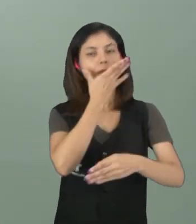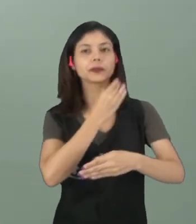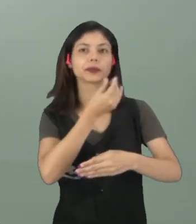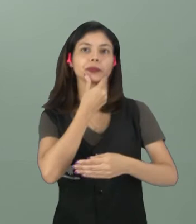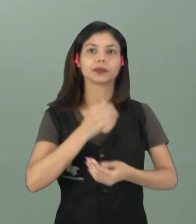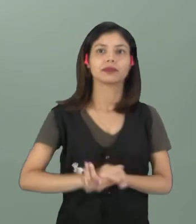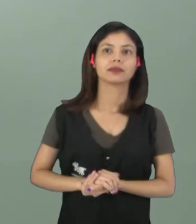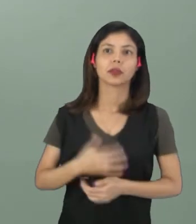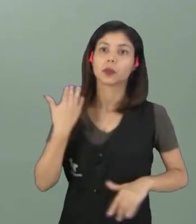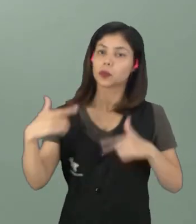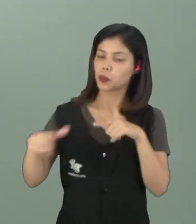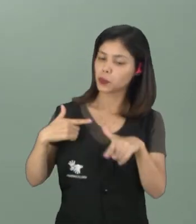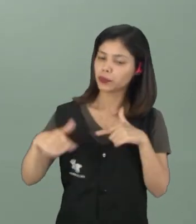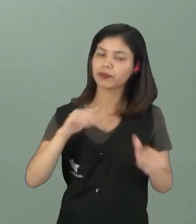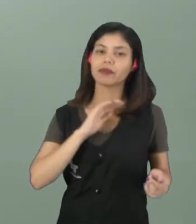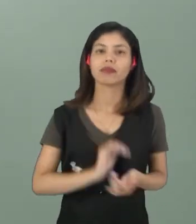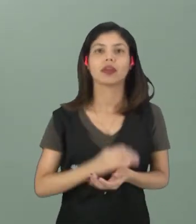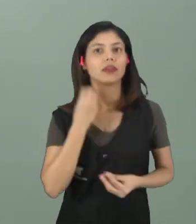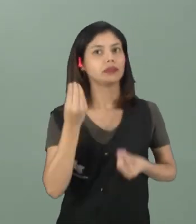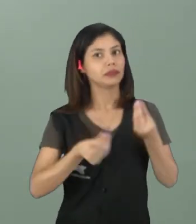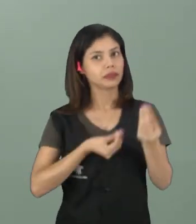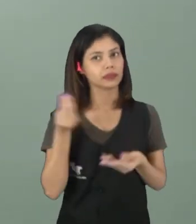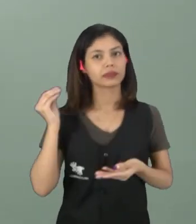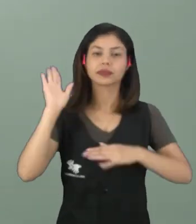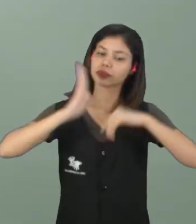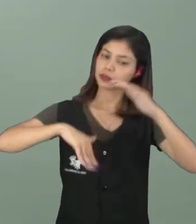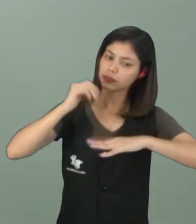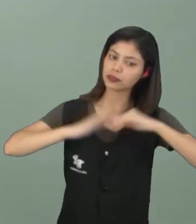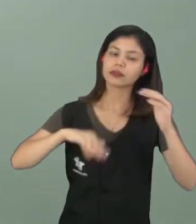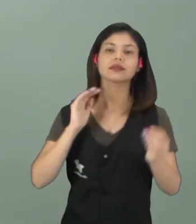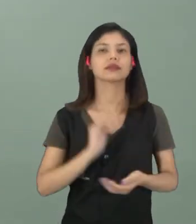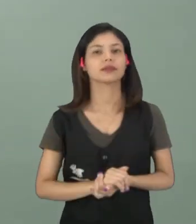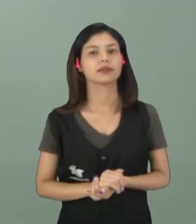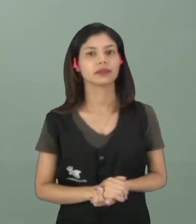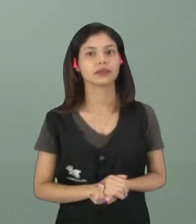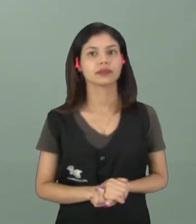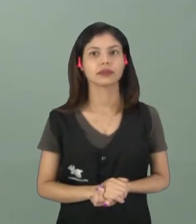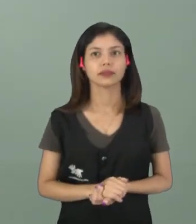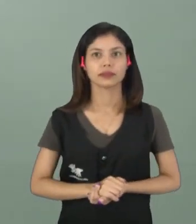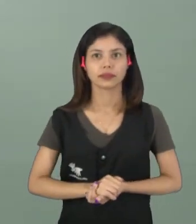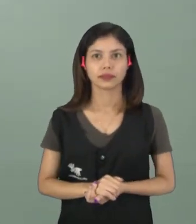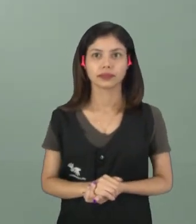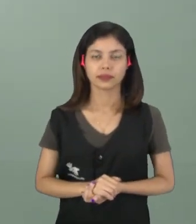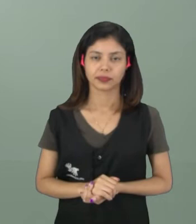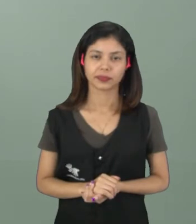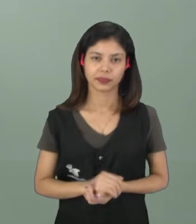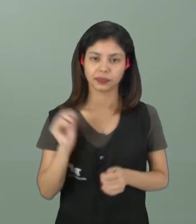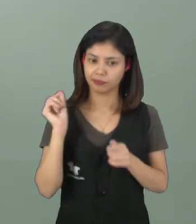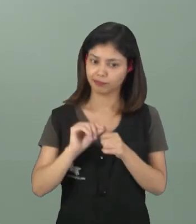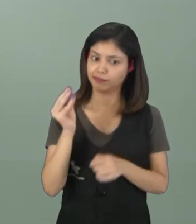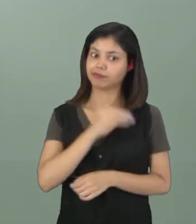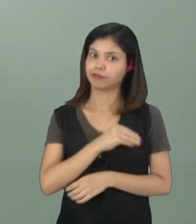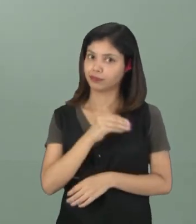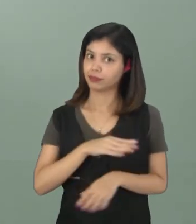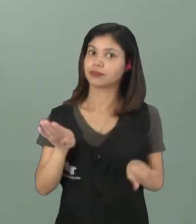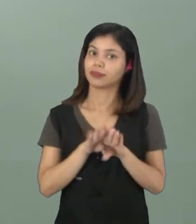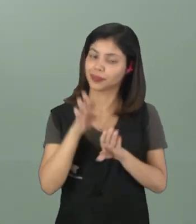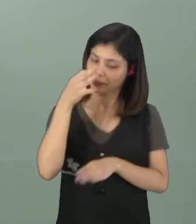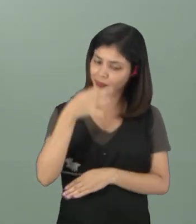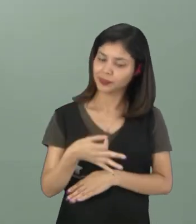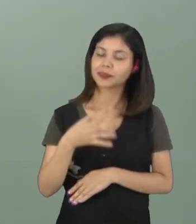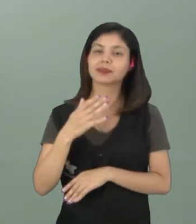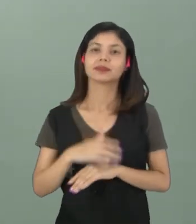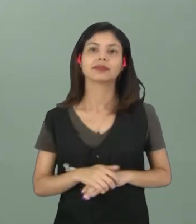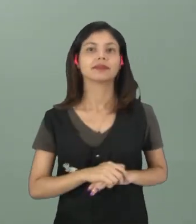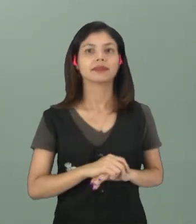aos homens né tanto no trabalho né como nós profissões nas horas de trabalho na remuneração